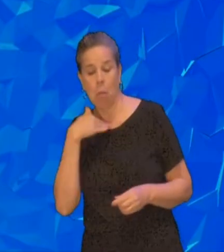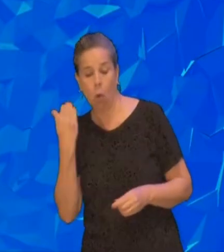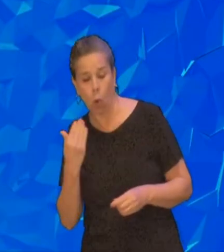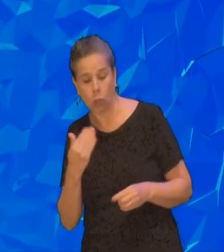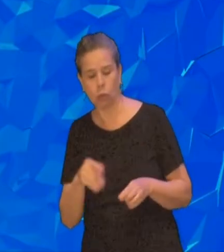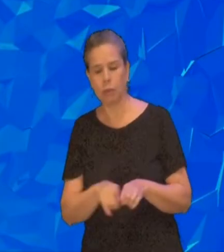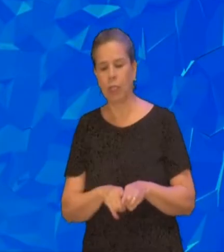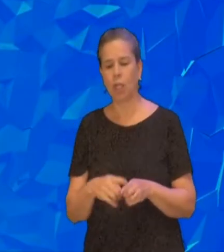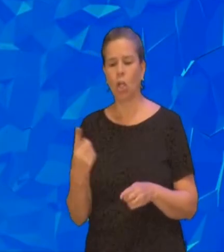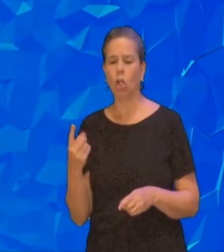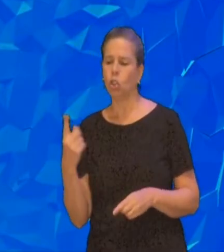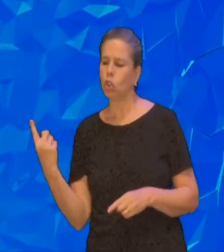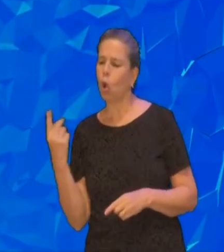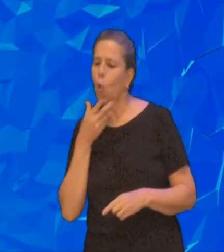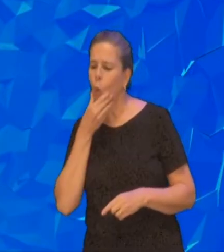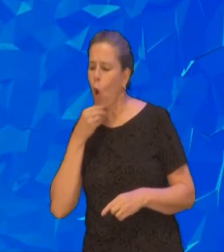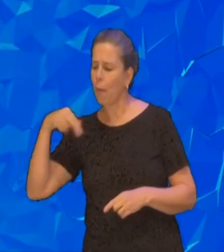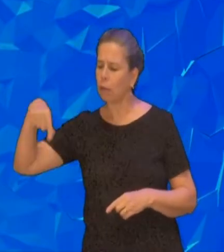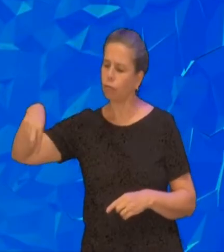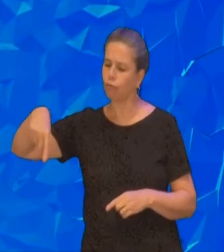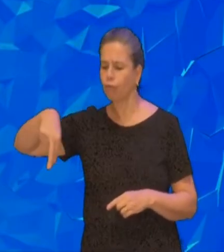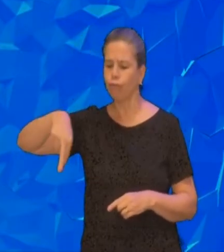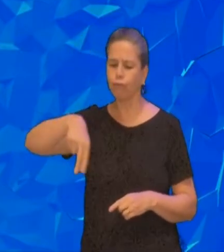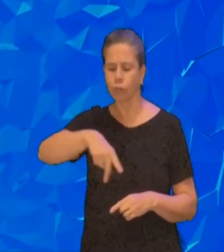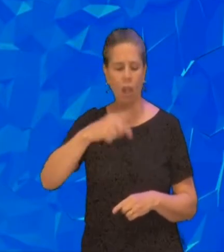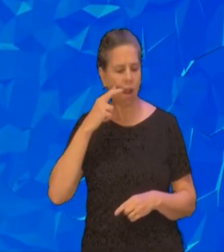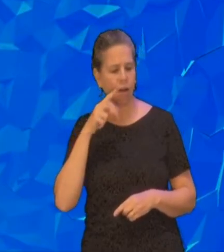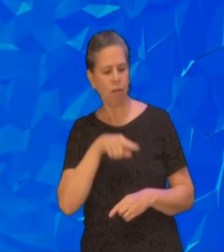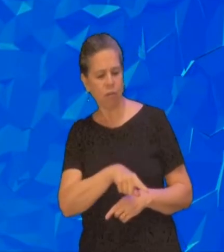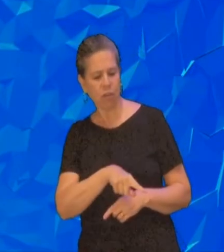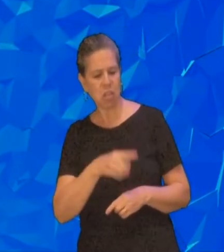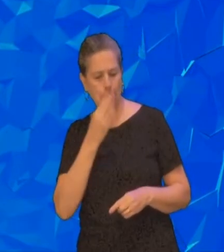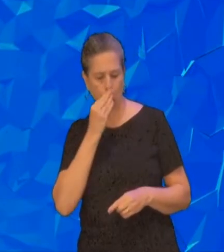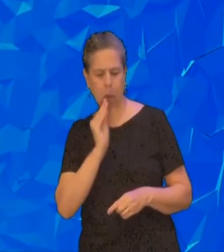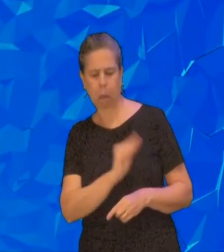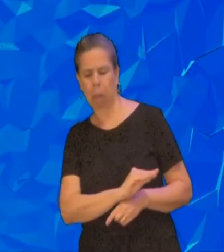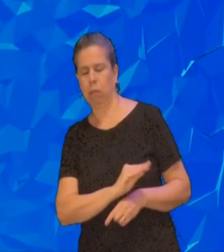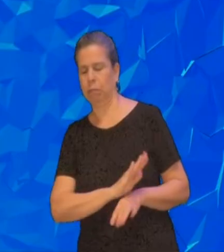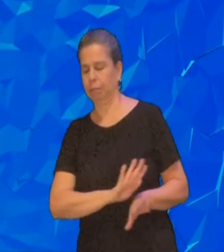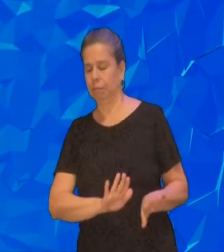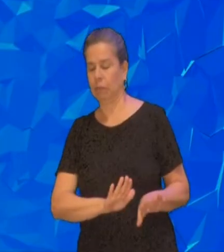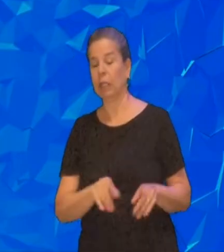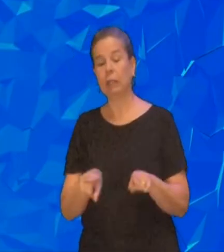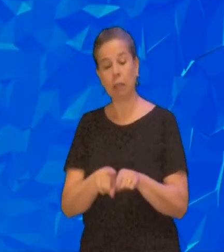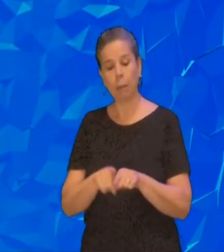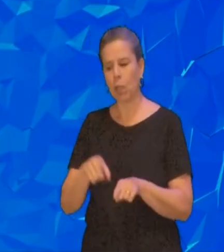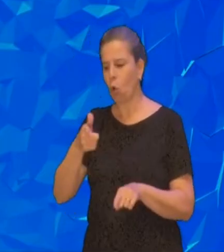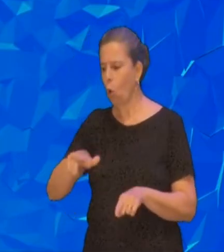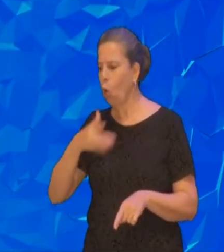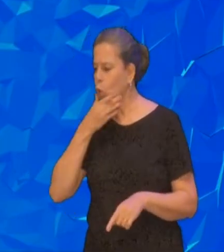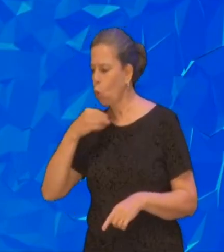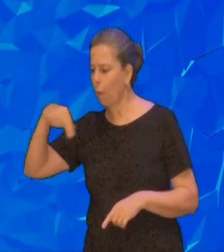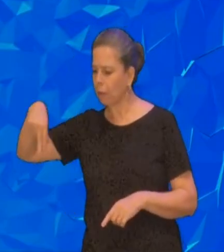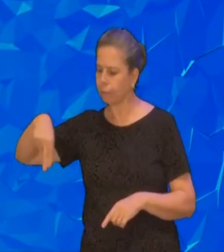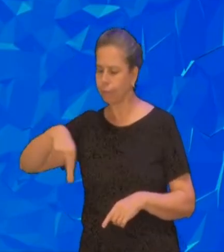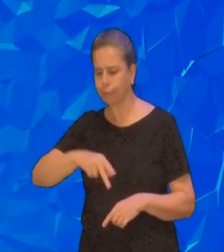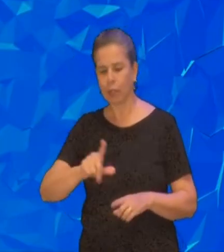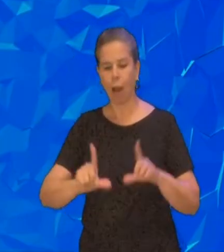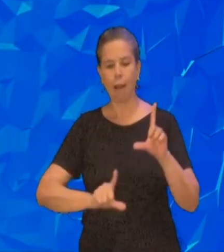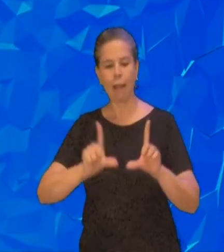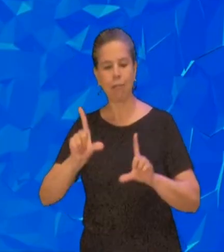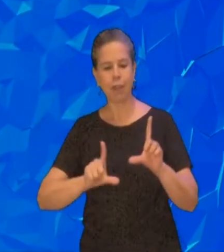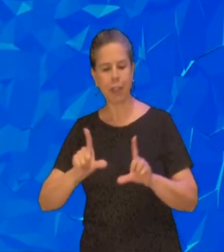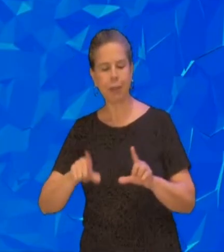Casualmente descia um sacerdote por aquele mesmo caminho e, vendo-o, passou de largo. Semelhantemente, um levita descia por aquele